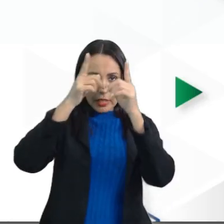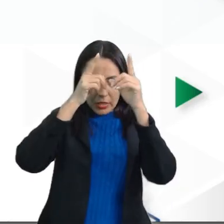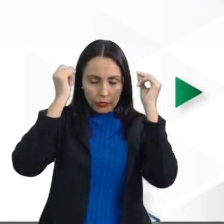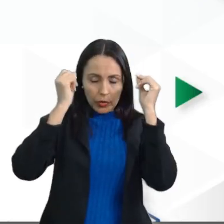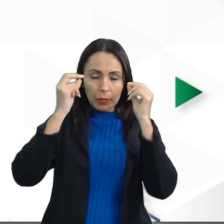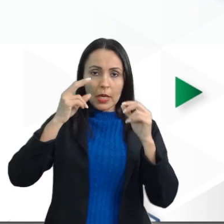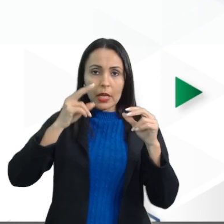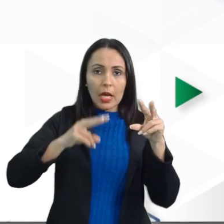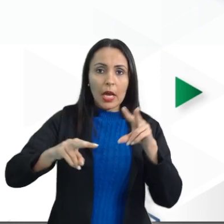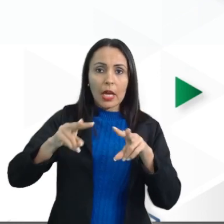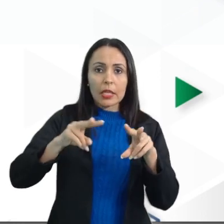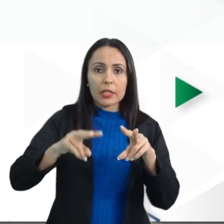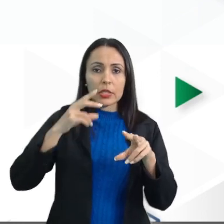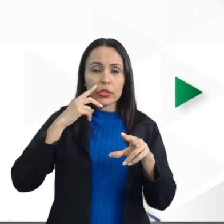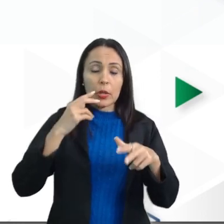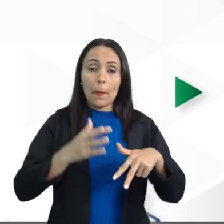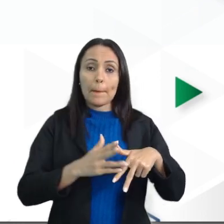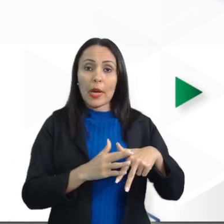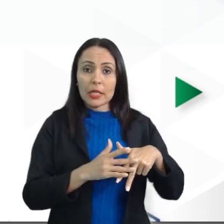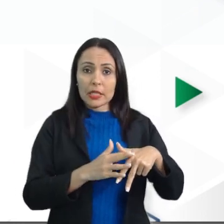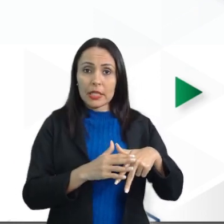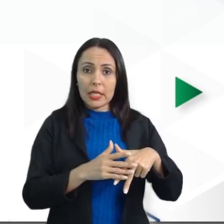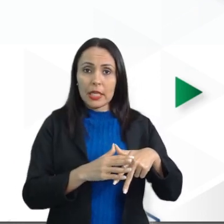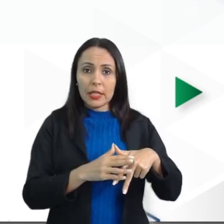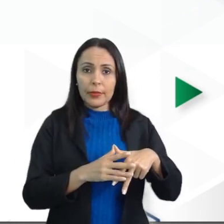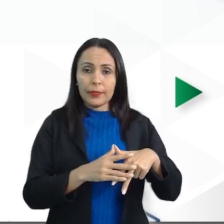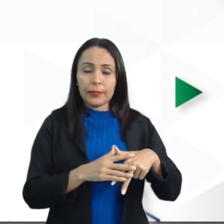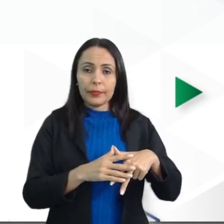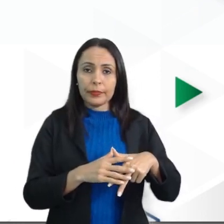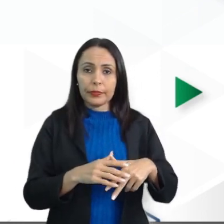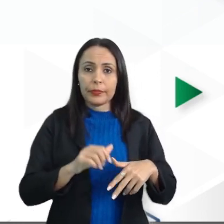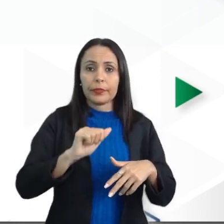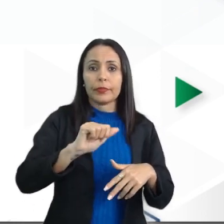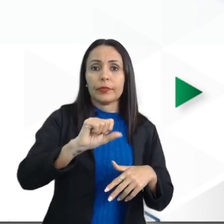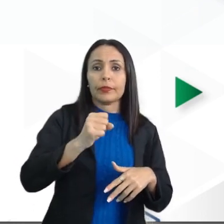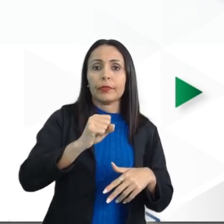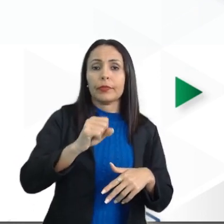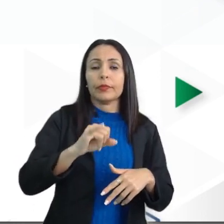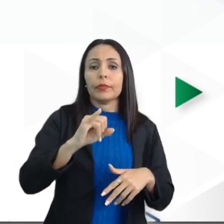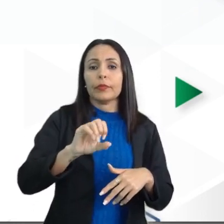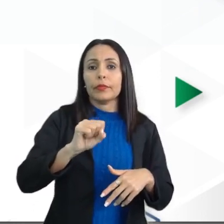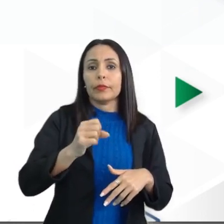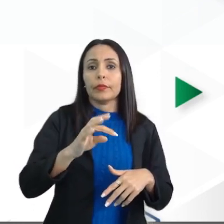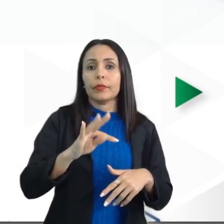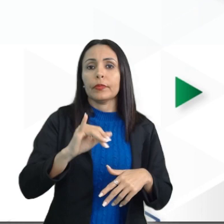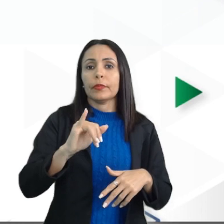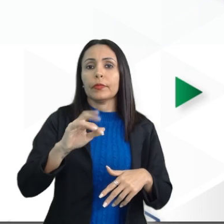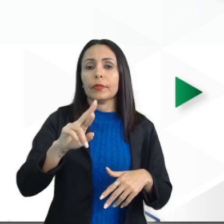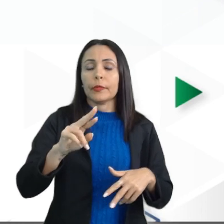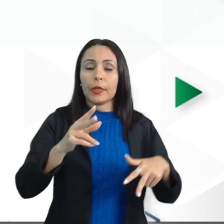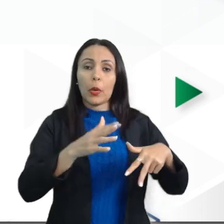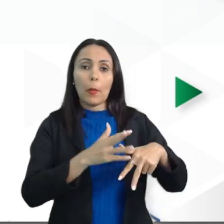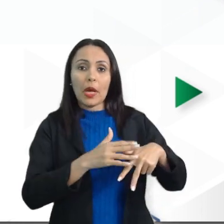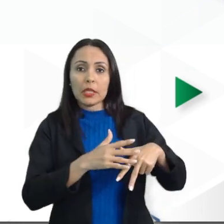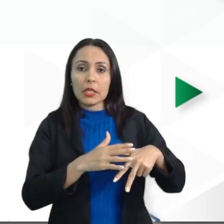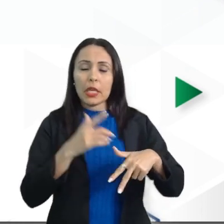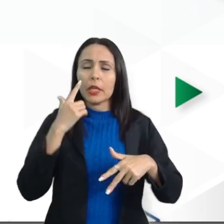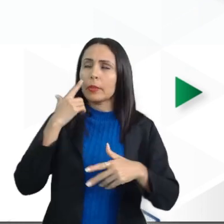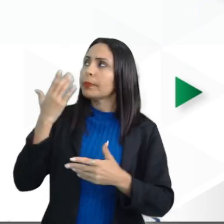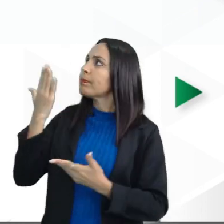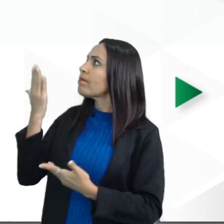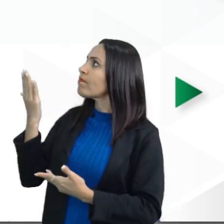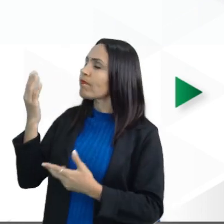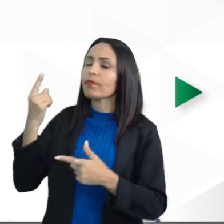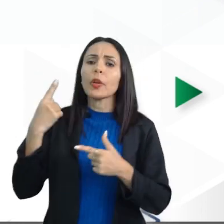assiste os pacientes. Assistir aí, veja que ele é direto. Por que os pacientes e não aos pacientes?